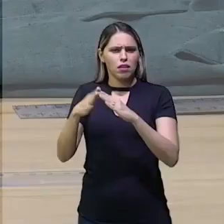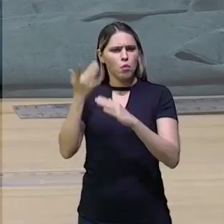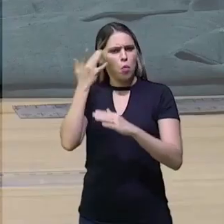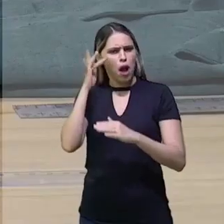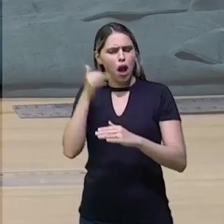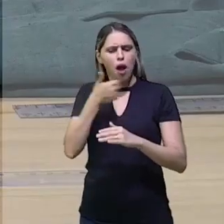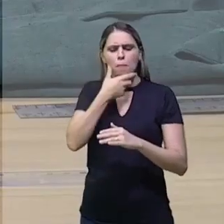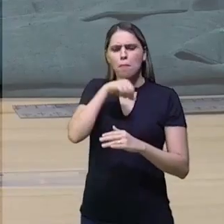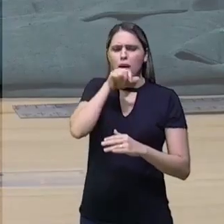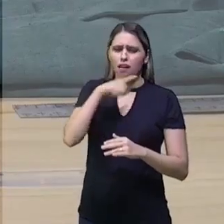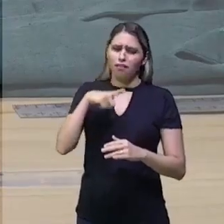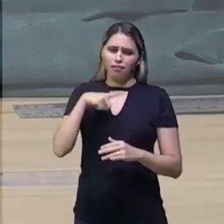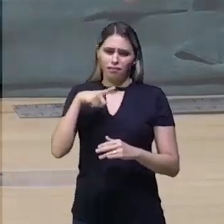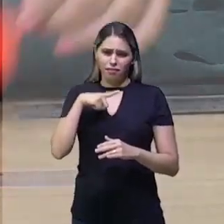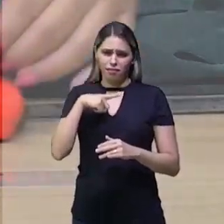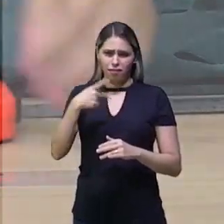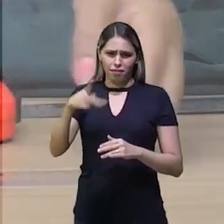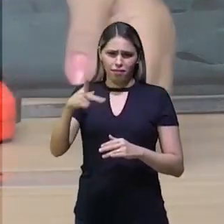trena. É.